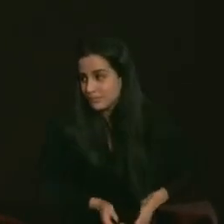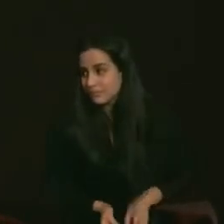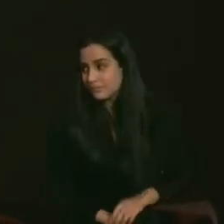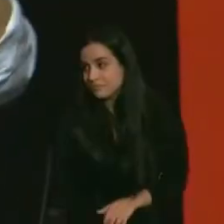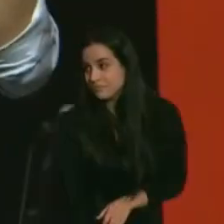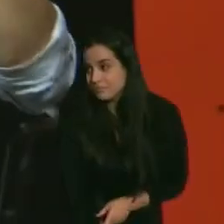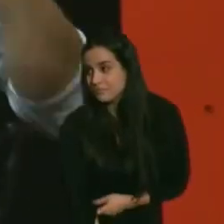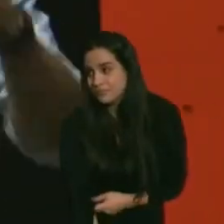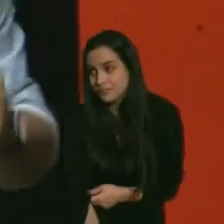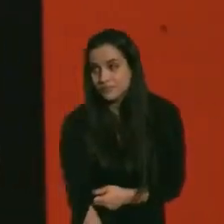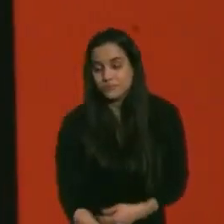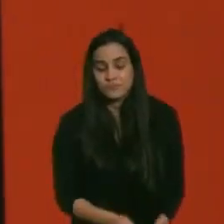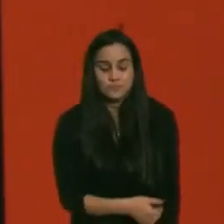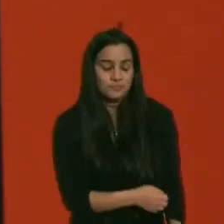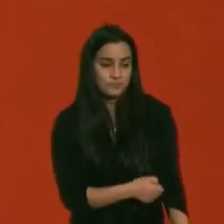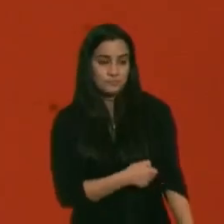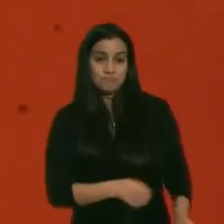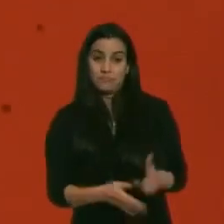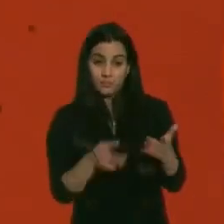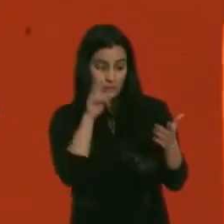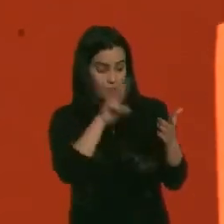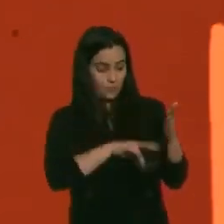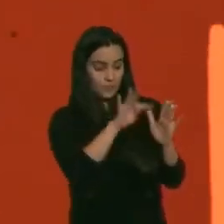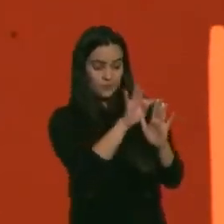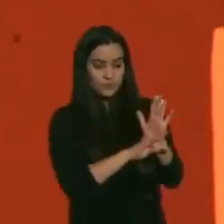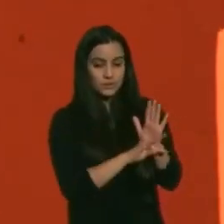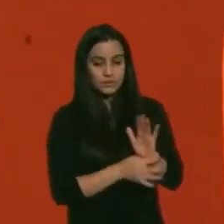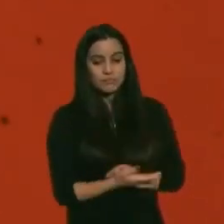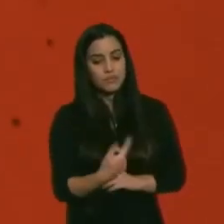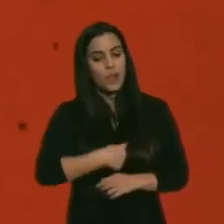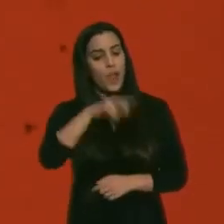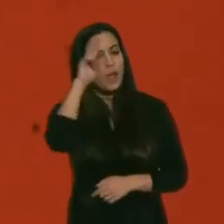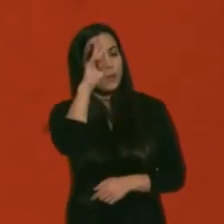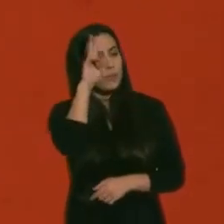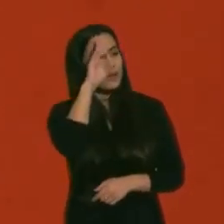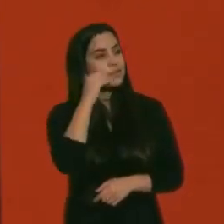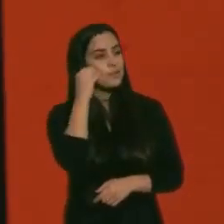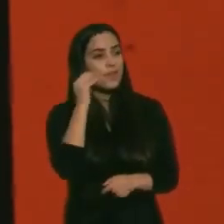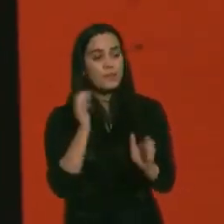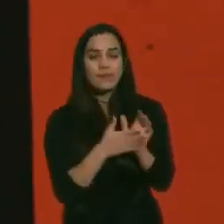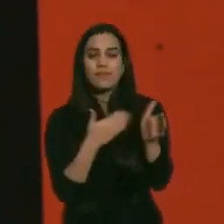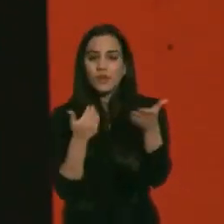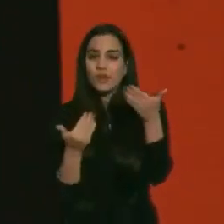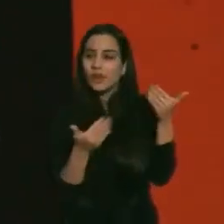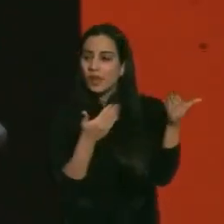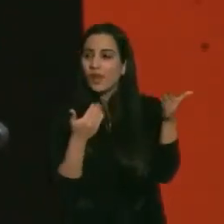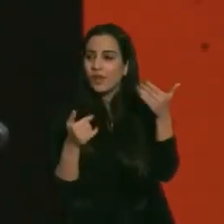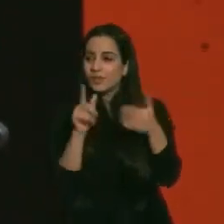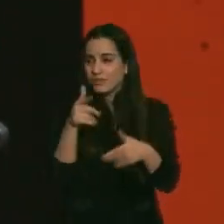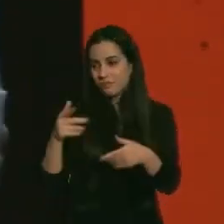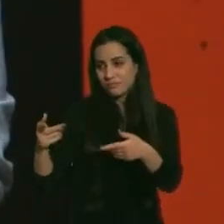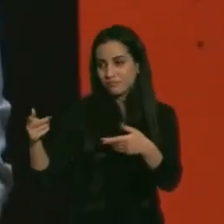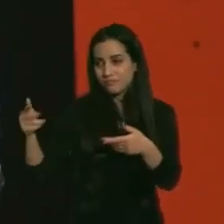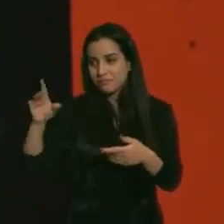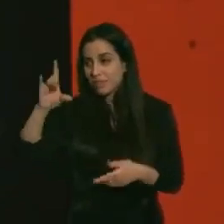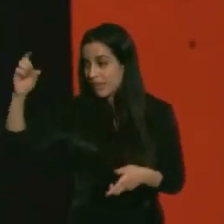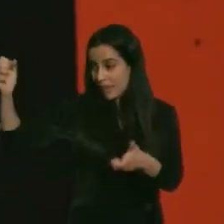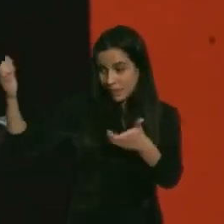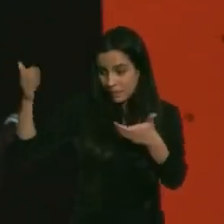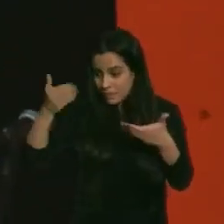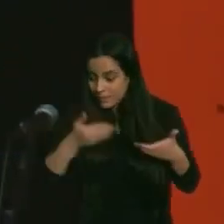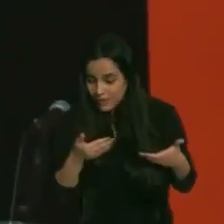Enquanto eu lia esse texto, fiquei lembrando de experiências maravilhosas, de visitações de Deus,